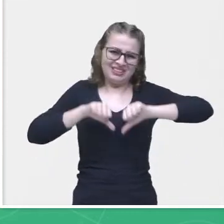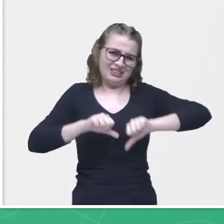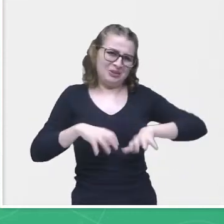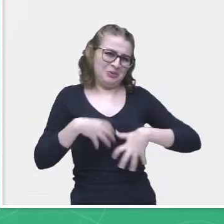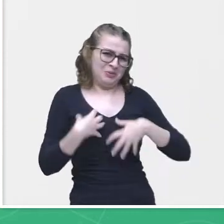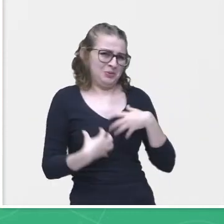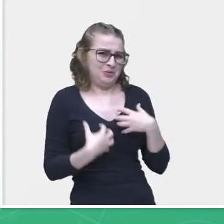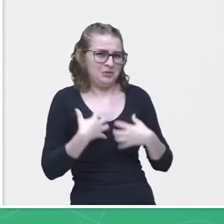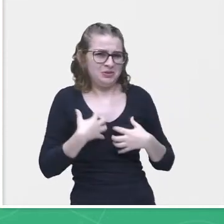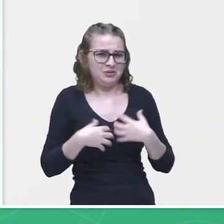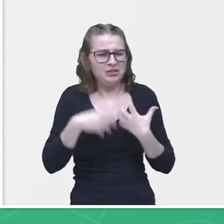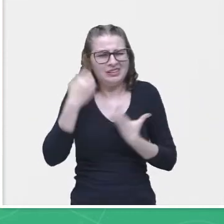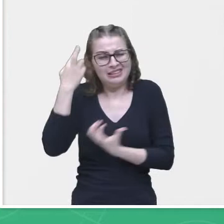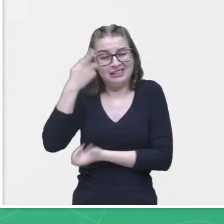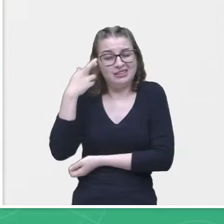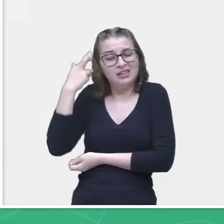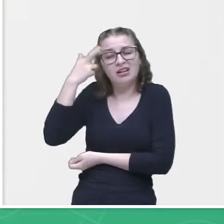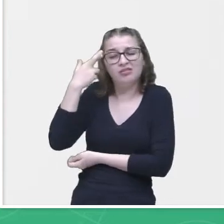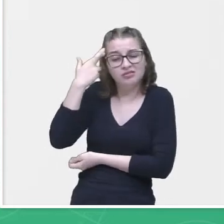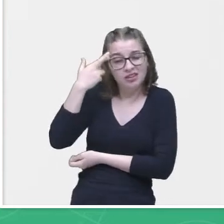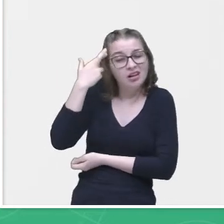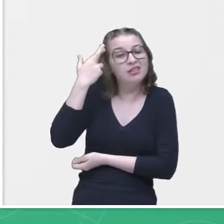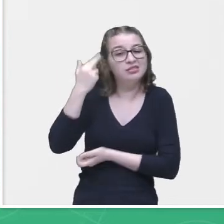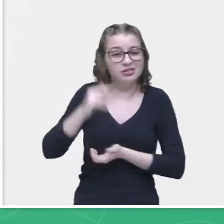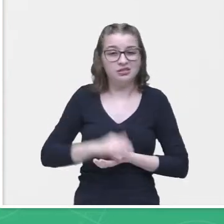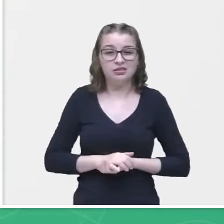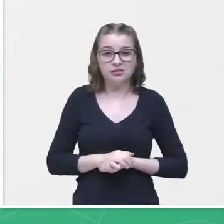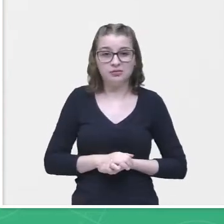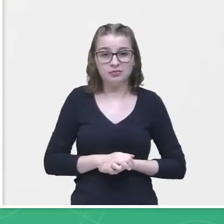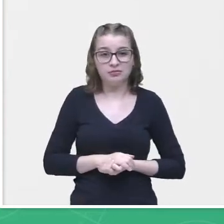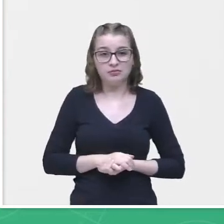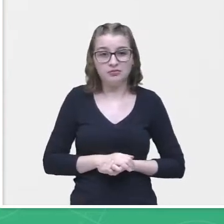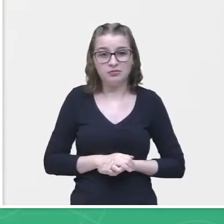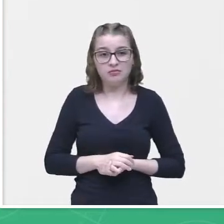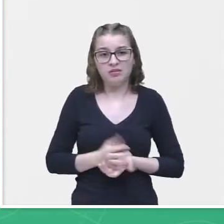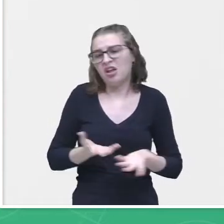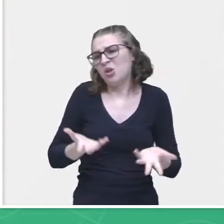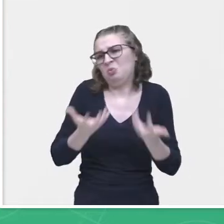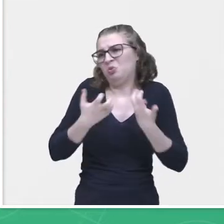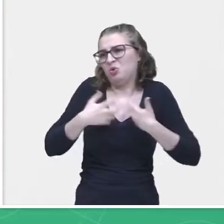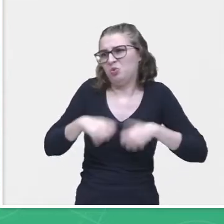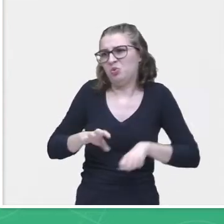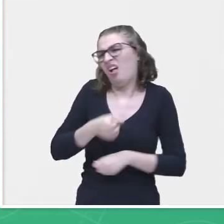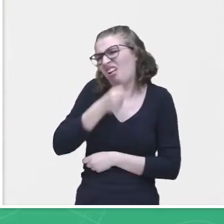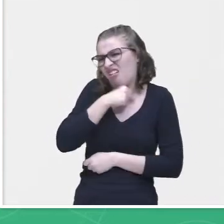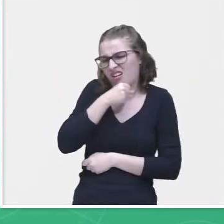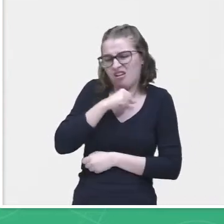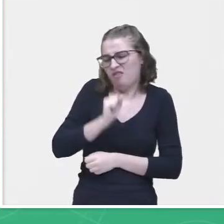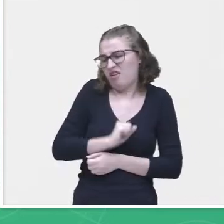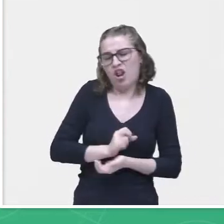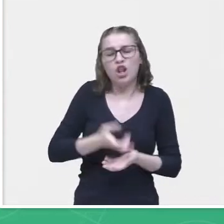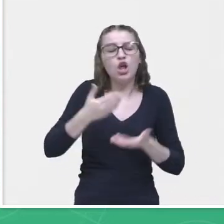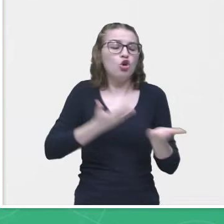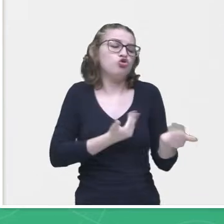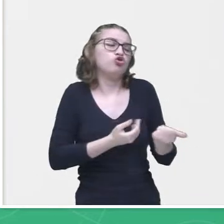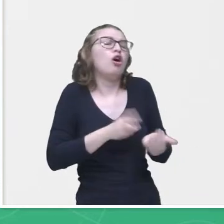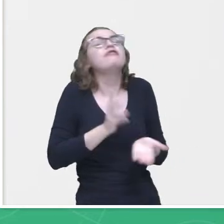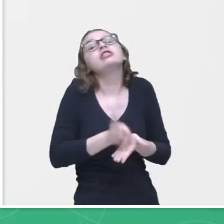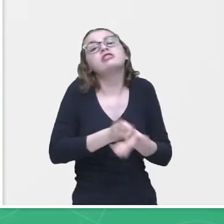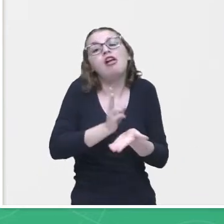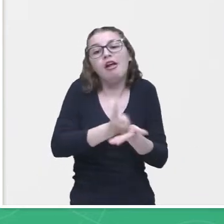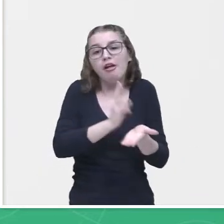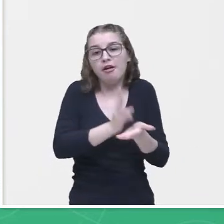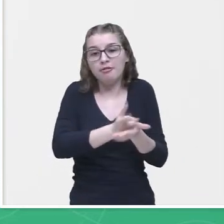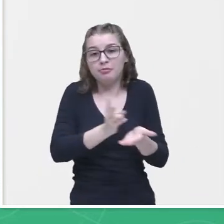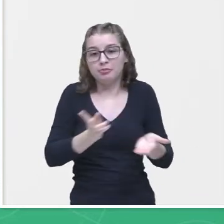reflexões. Outra discussão, não é? Eu não quero envelhecer nunca. Eu quero ser jovem para